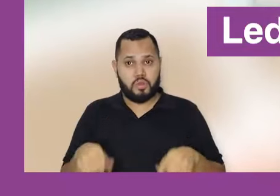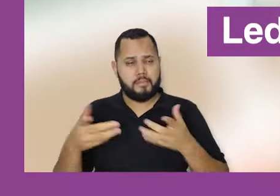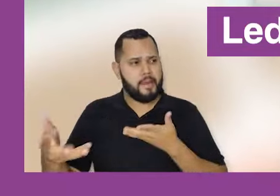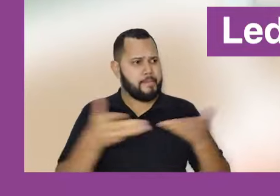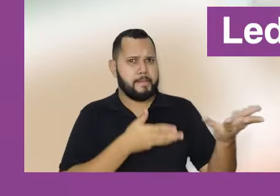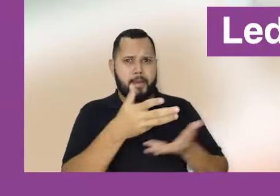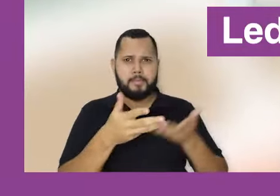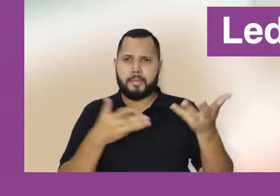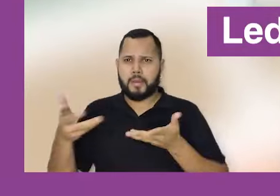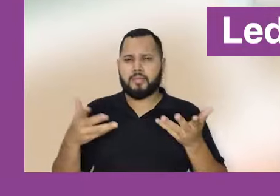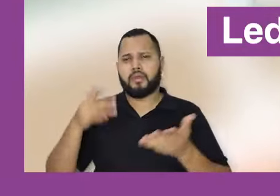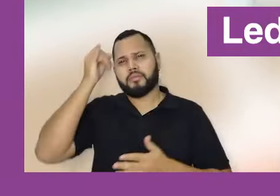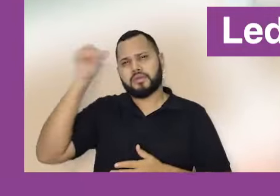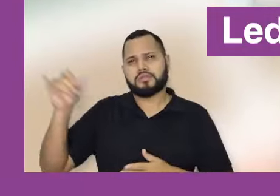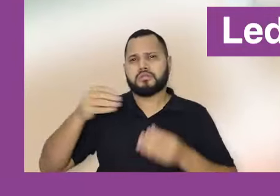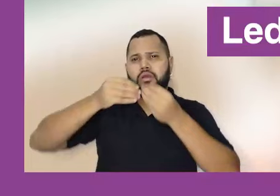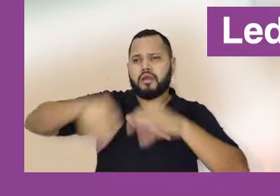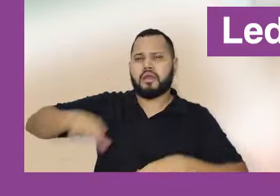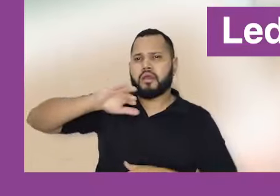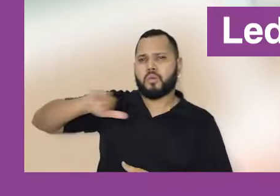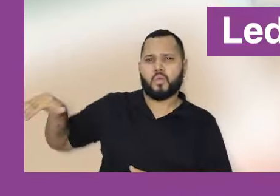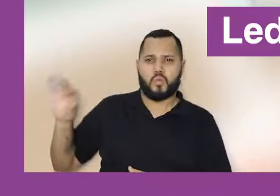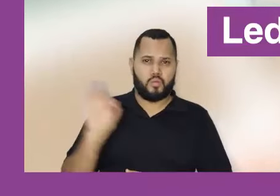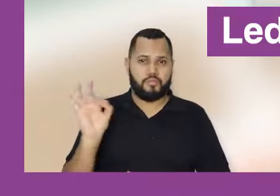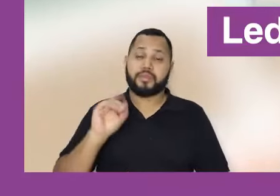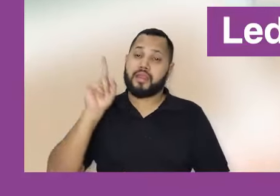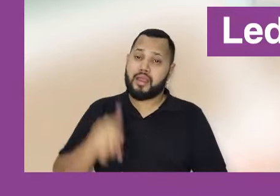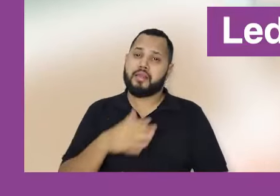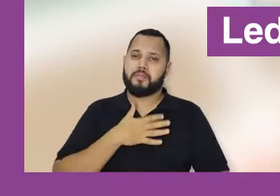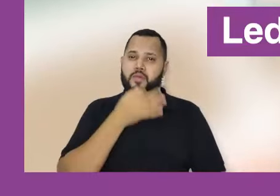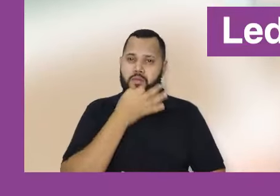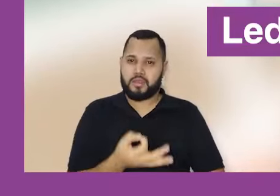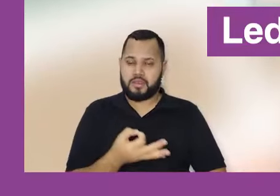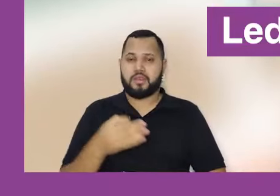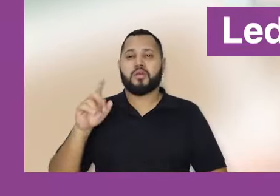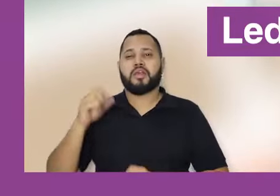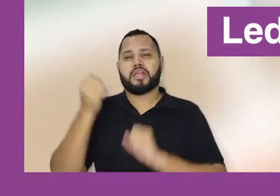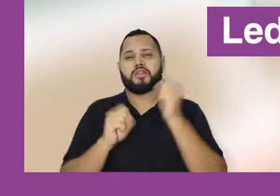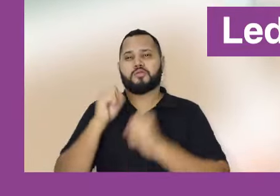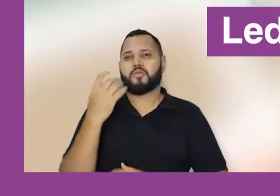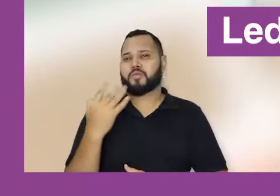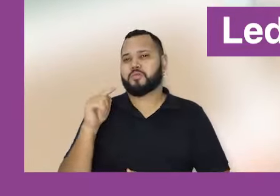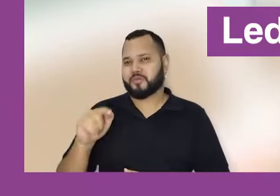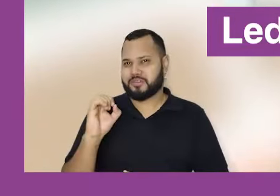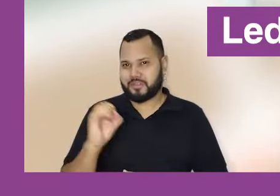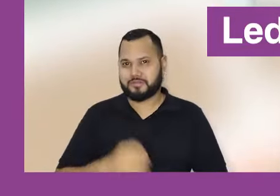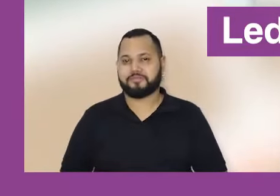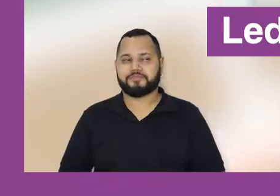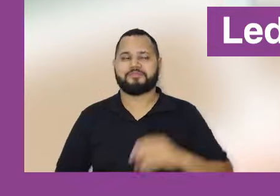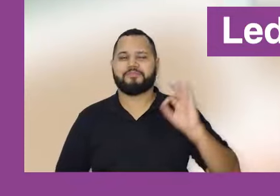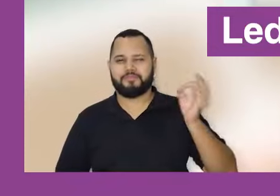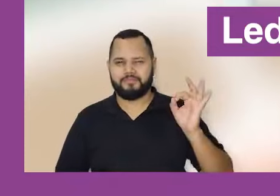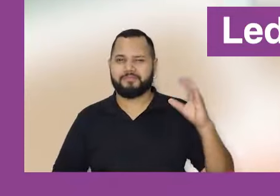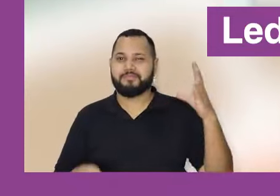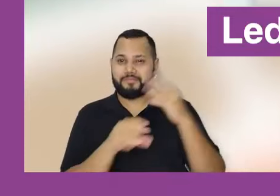tínhamos um diretor um gerente geral um gerente um chefe né e às decisões elas tinham que seguir esse